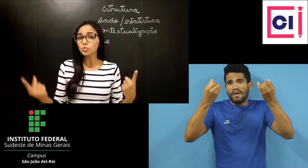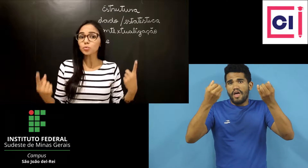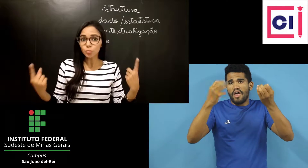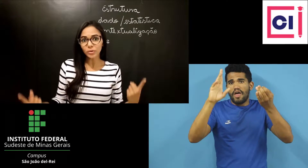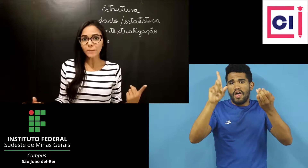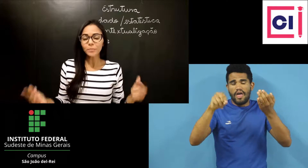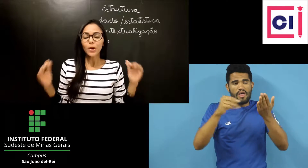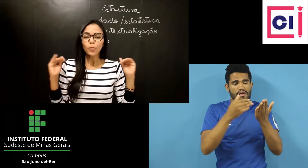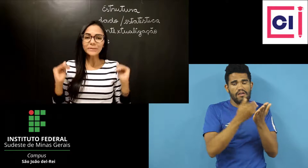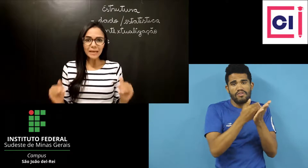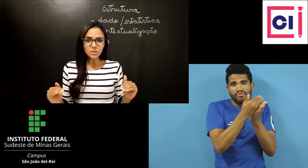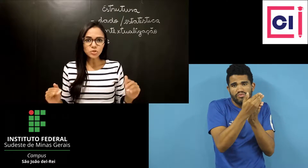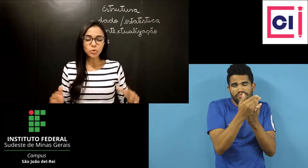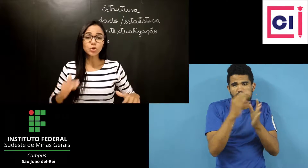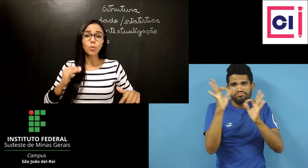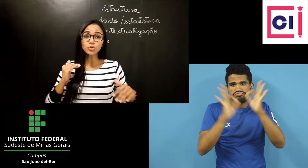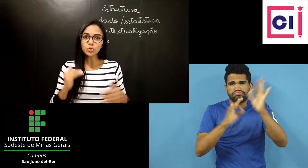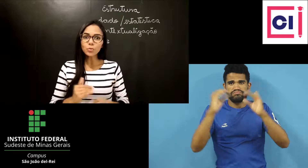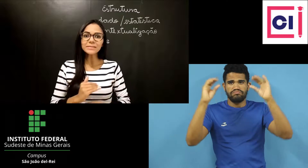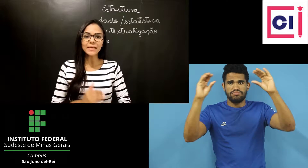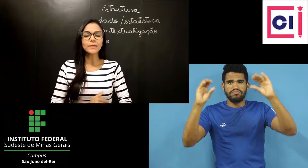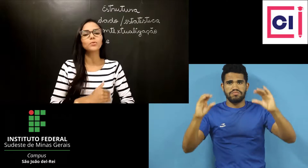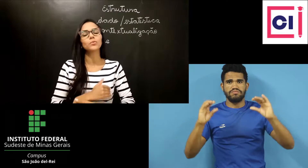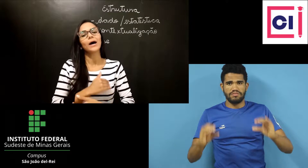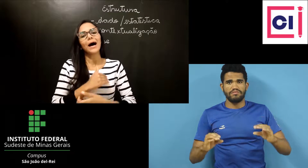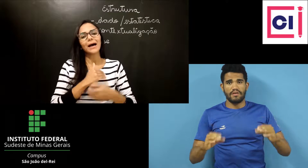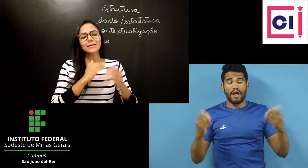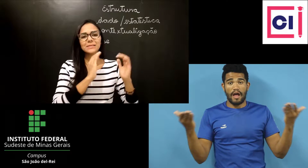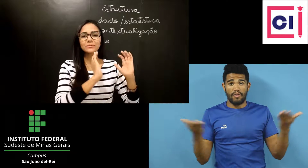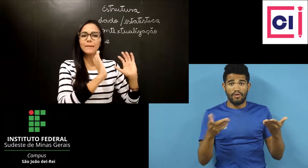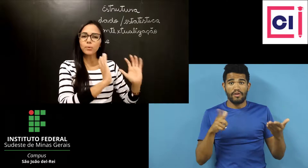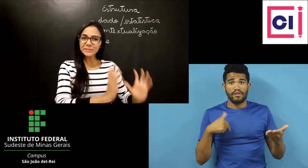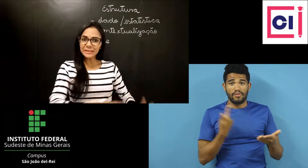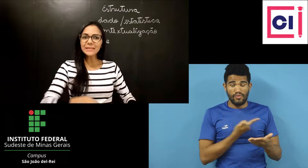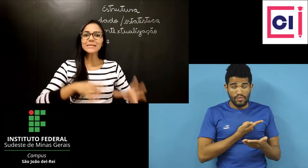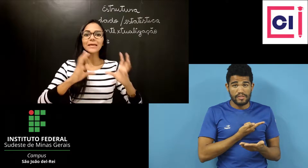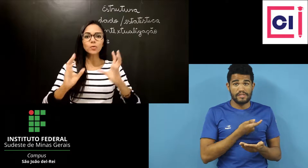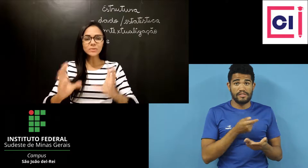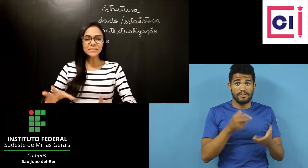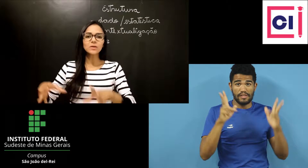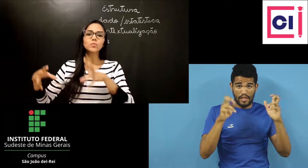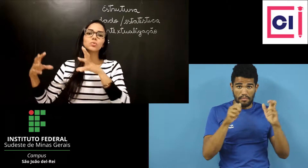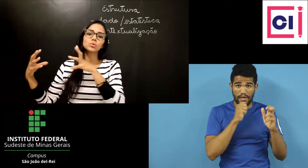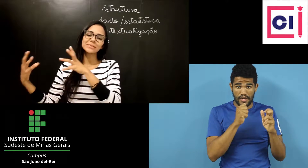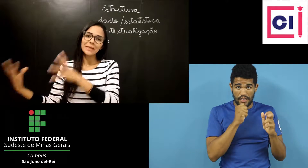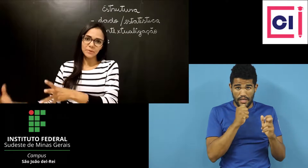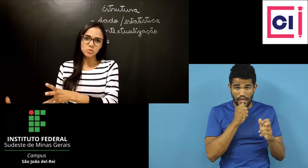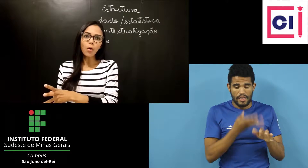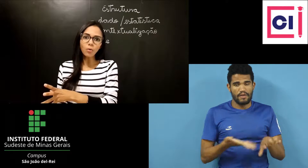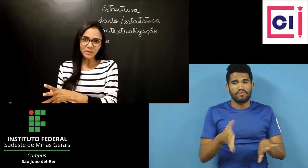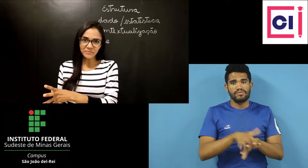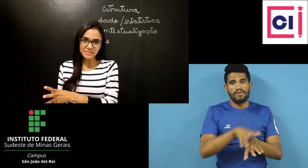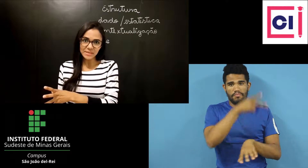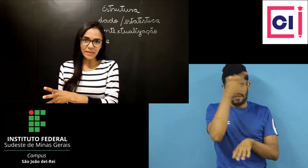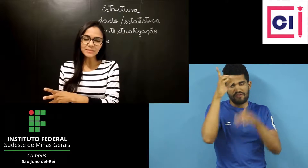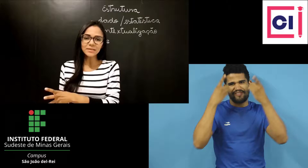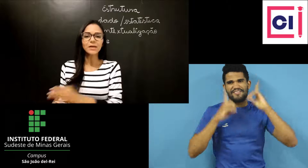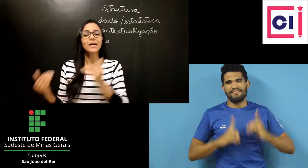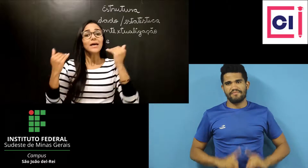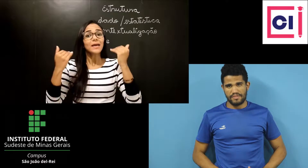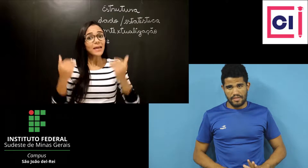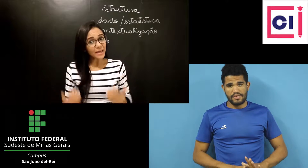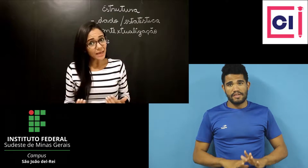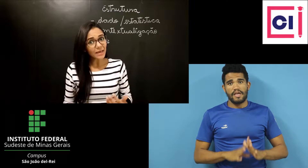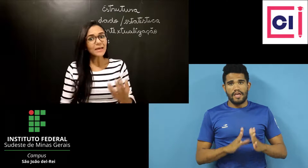sobre estrutura. O tema de hoje continua sendo a questão da importância da inclusão da pessoa com